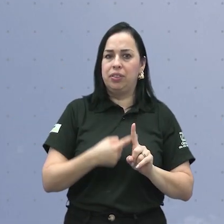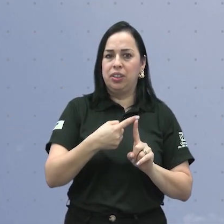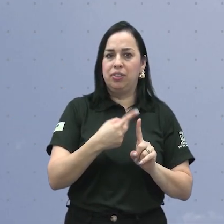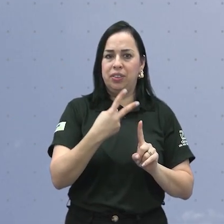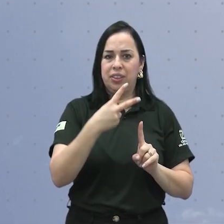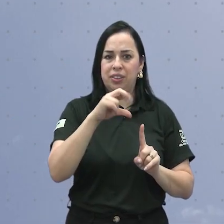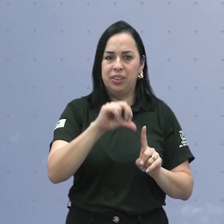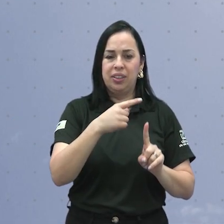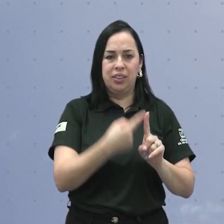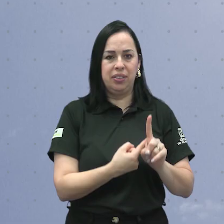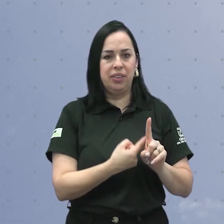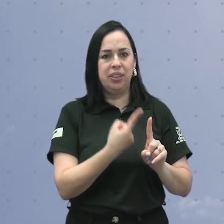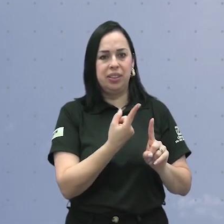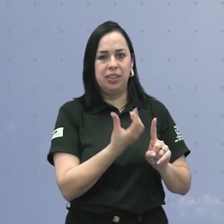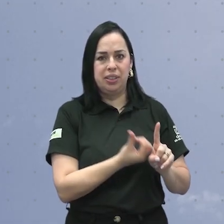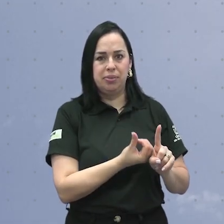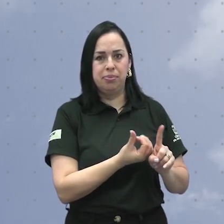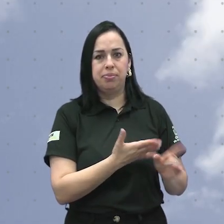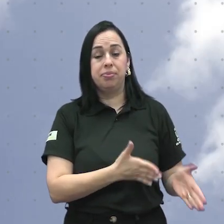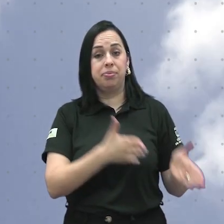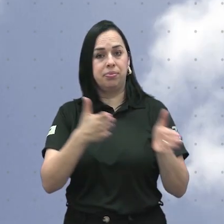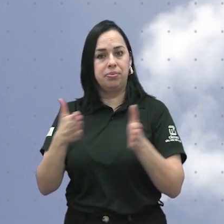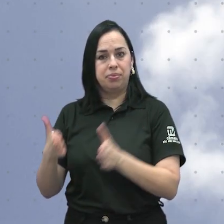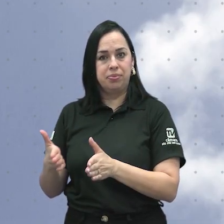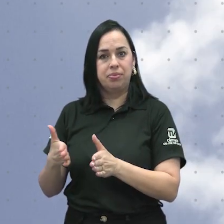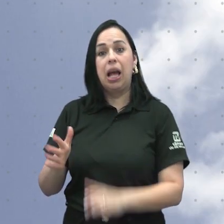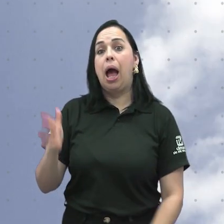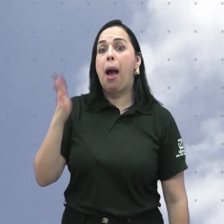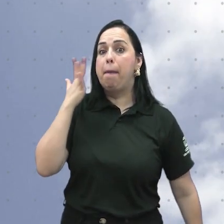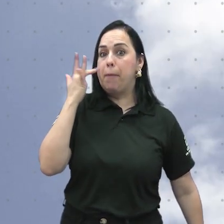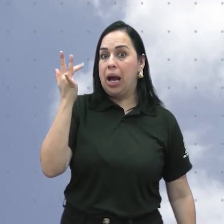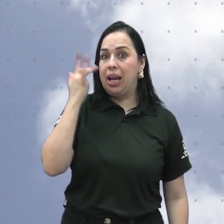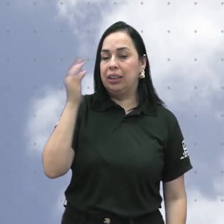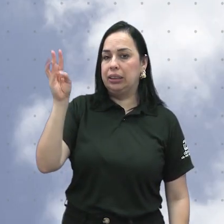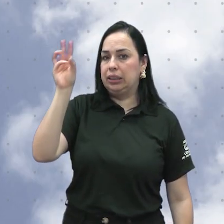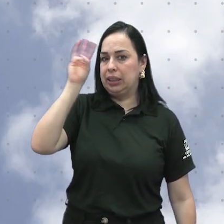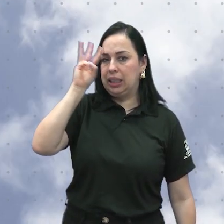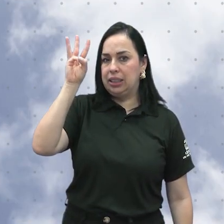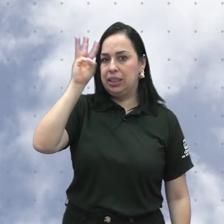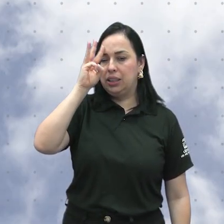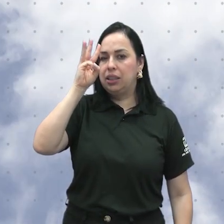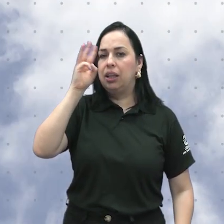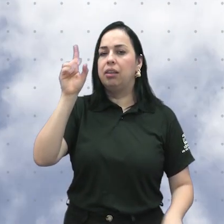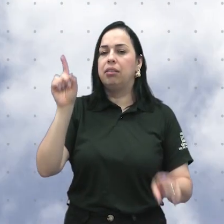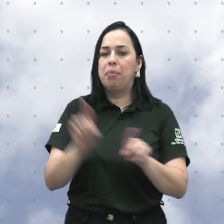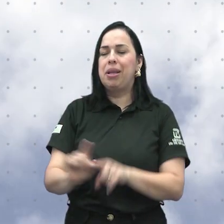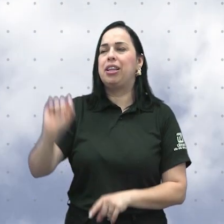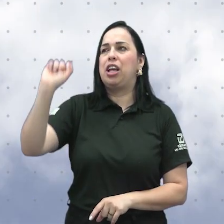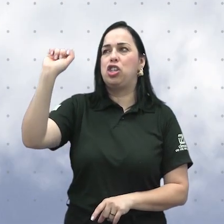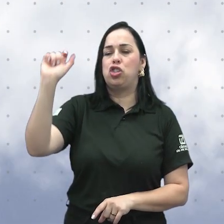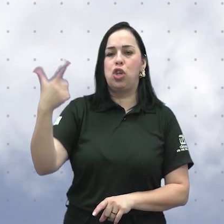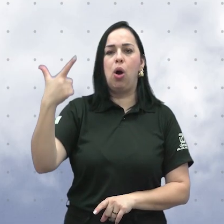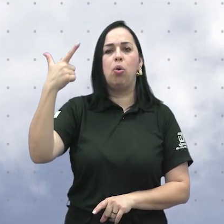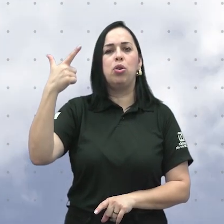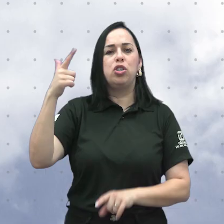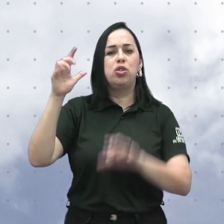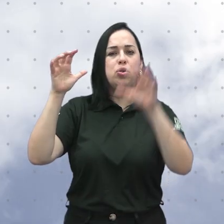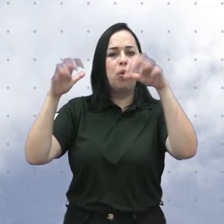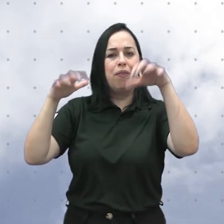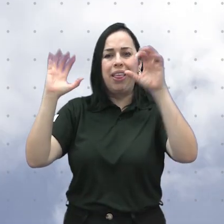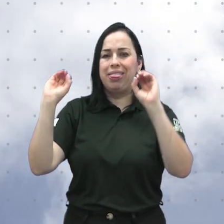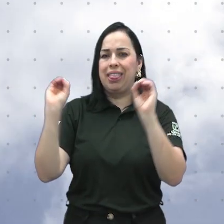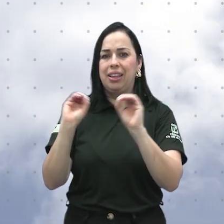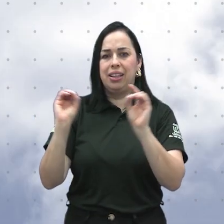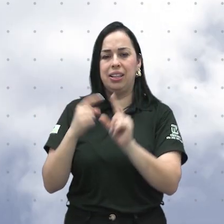máxima é de 29 graus, com mínima de 16. Já amanhã, terça-feira, o dia será de sol e não há previsão de